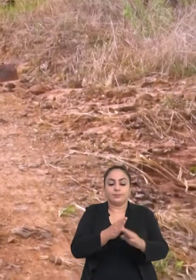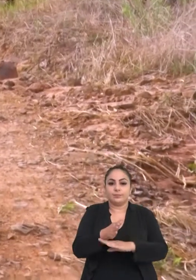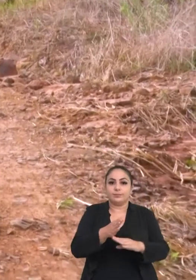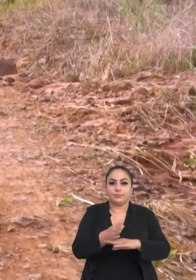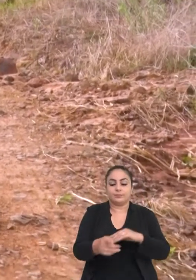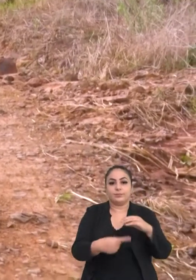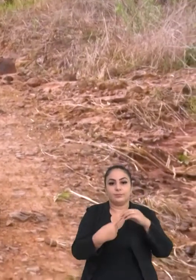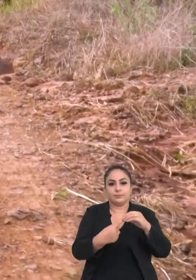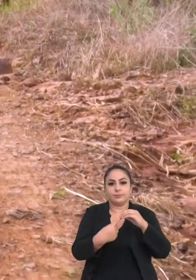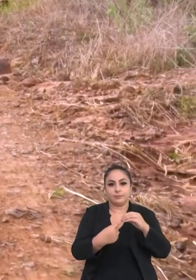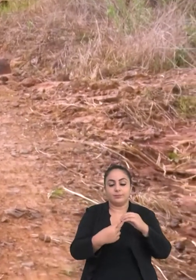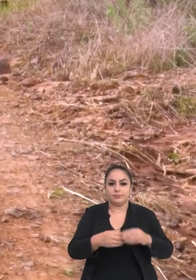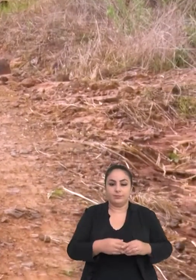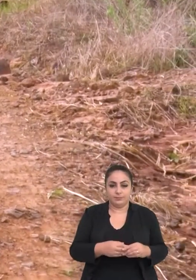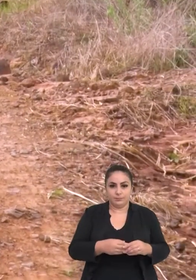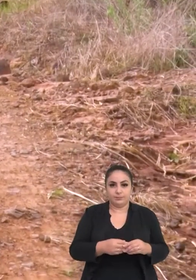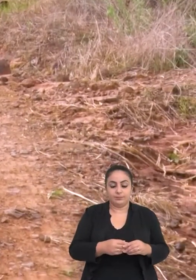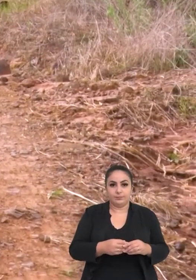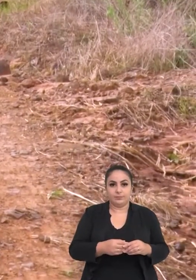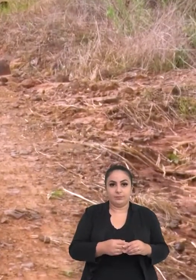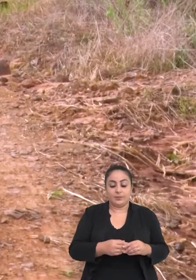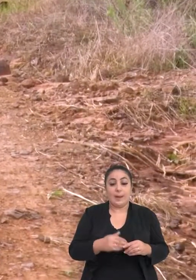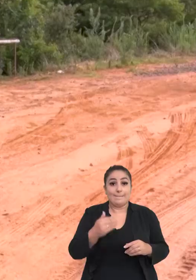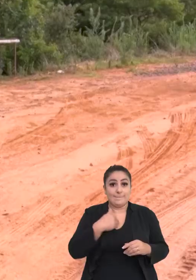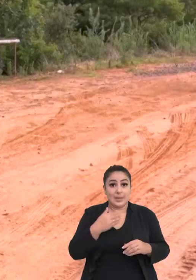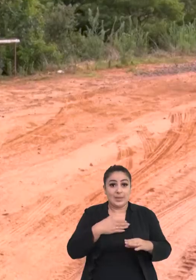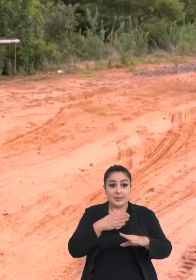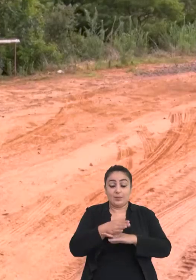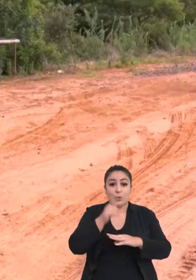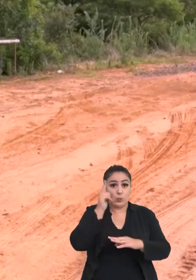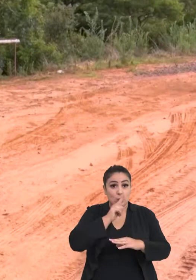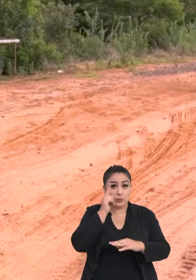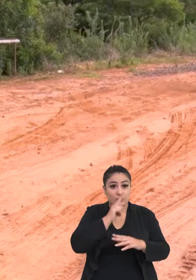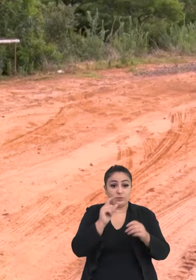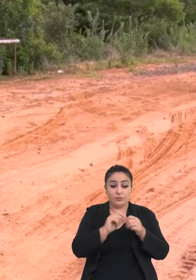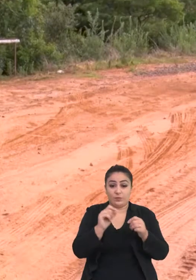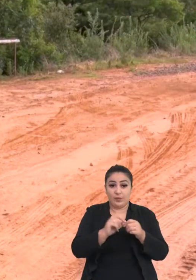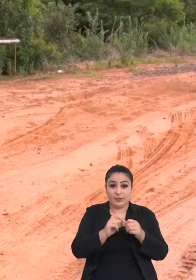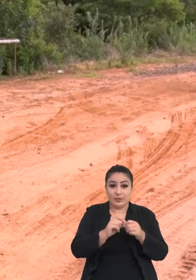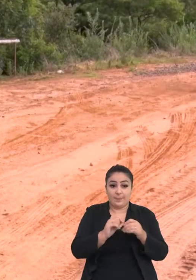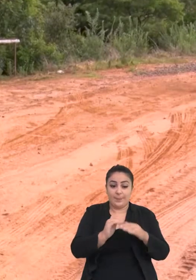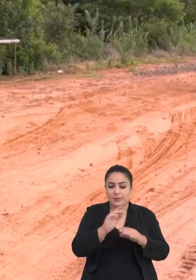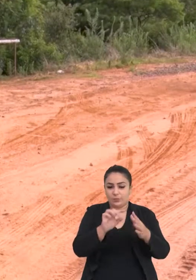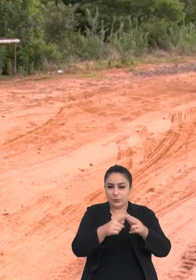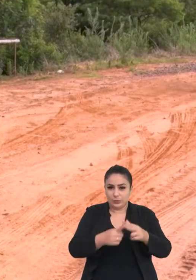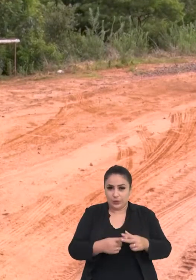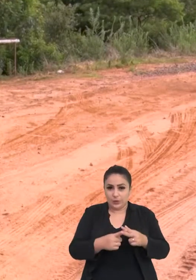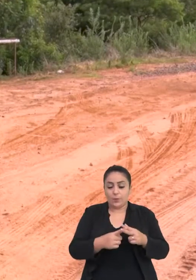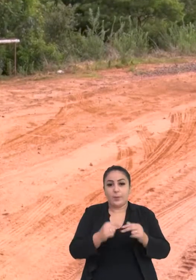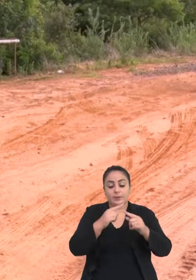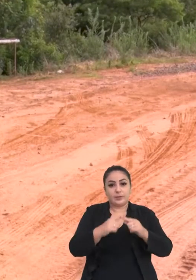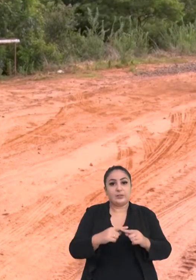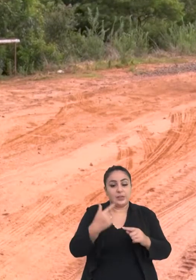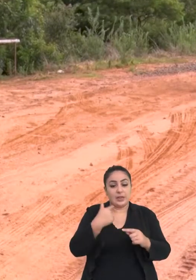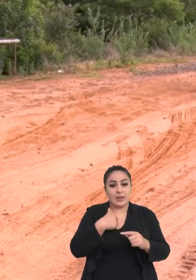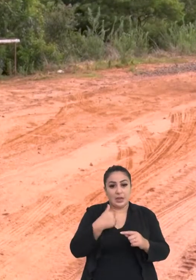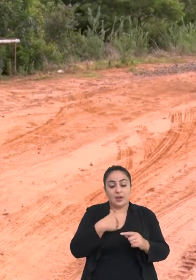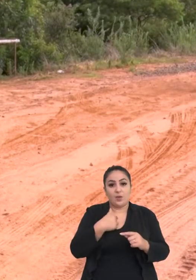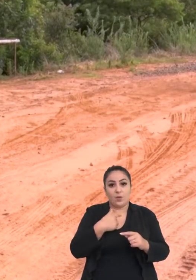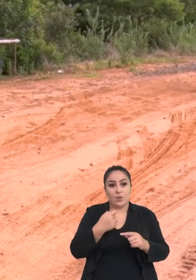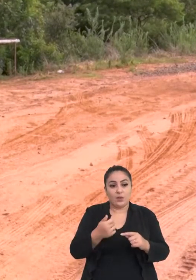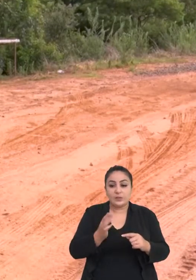até as entradas, principalmente as entradas. Até a minha entrada, para mim conseguir fazer ela, dar uma ajeitadinha uma